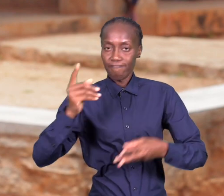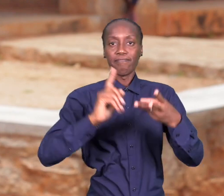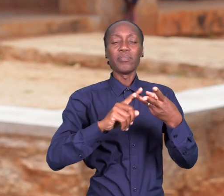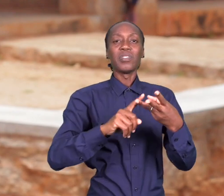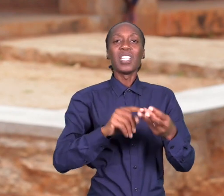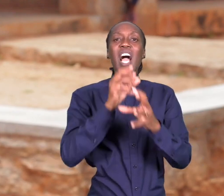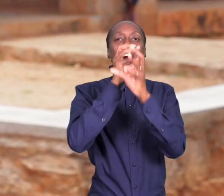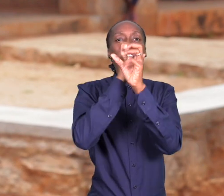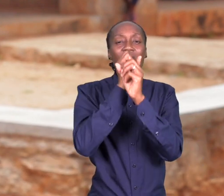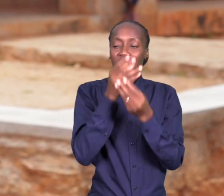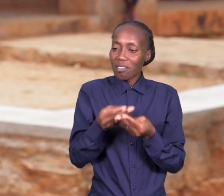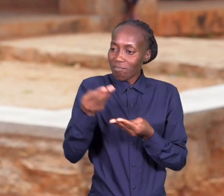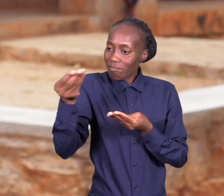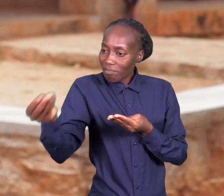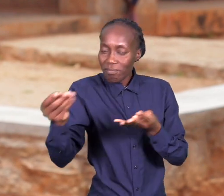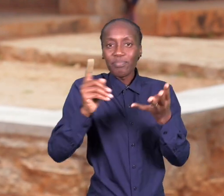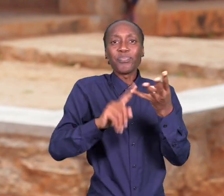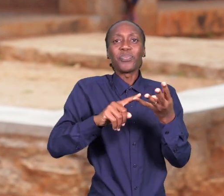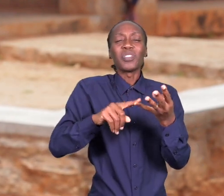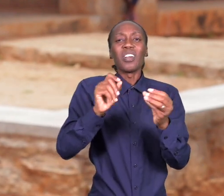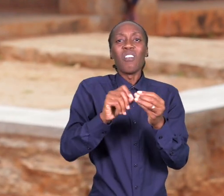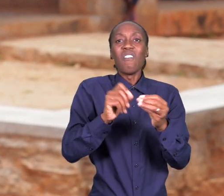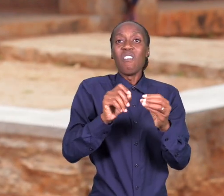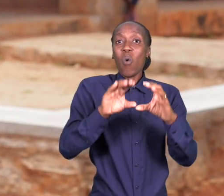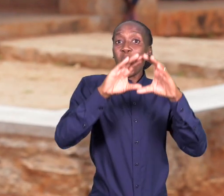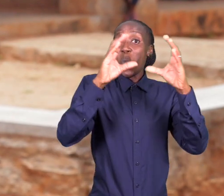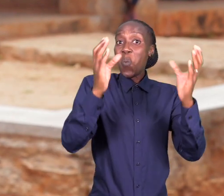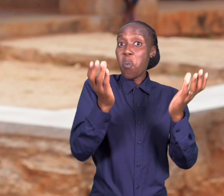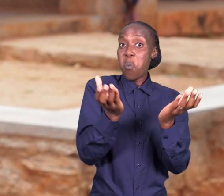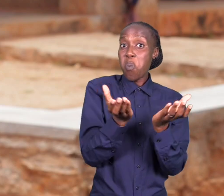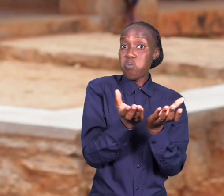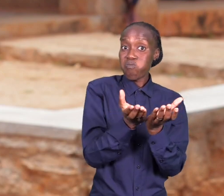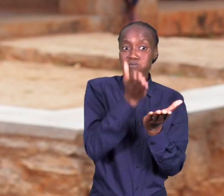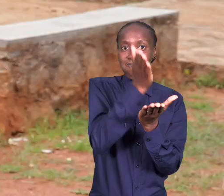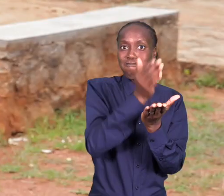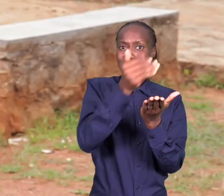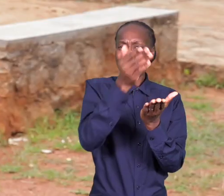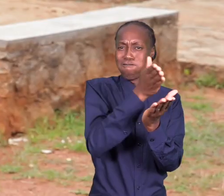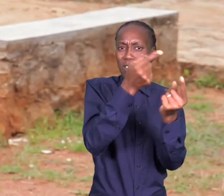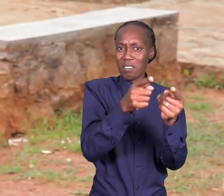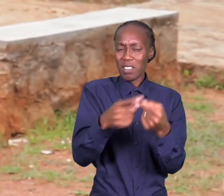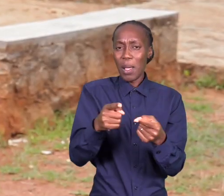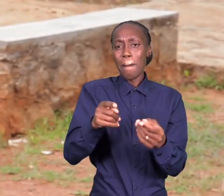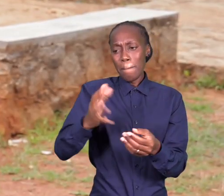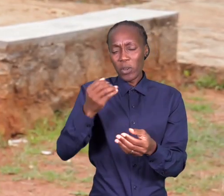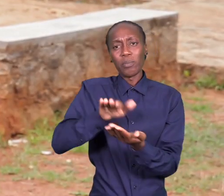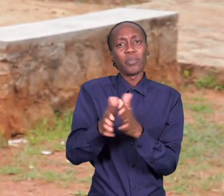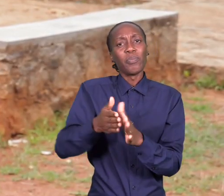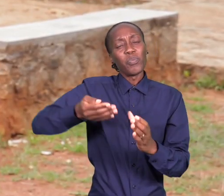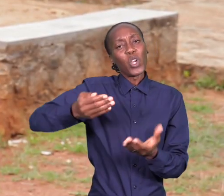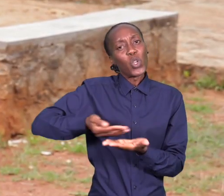laranjas, são coisas que existem, as abóboras, vamos fazer as sopas. Em gesto de